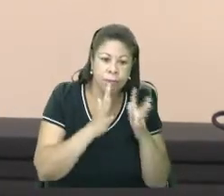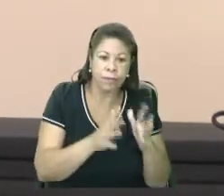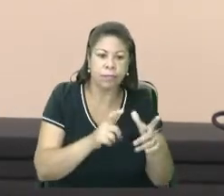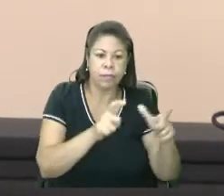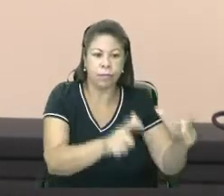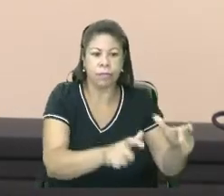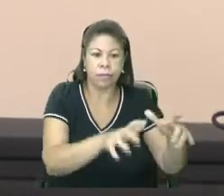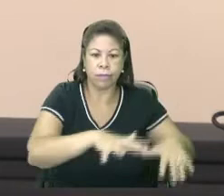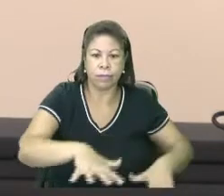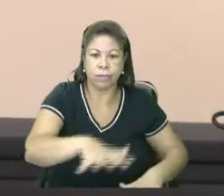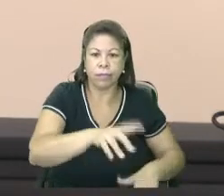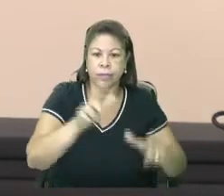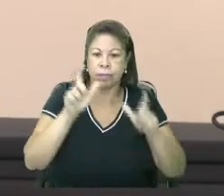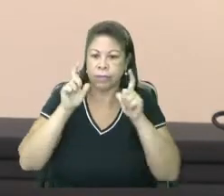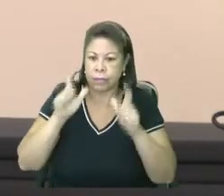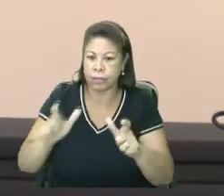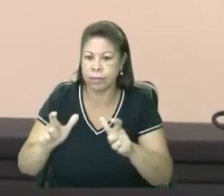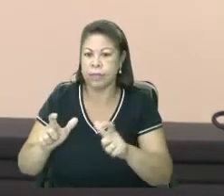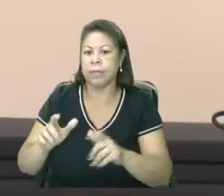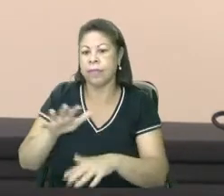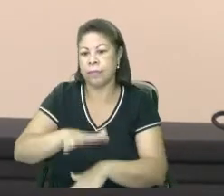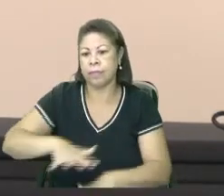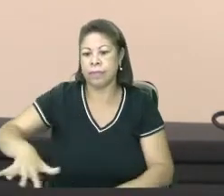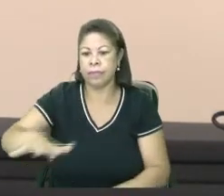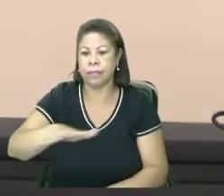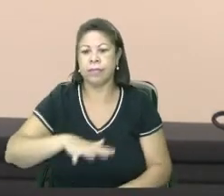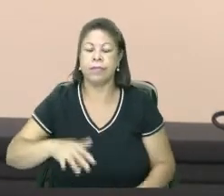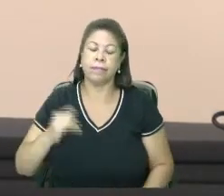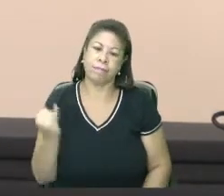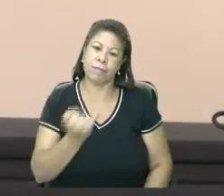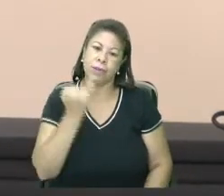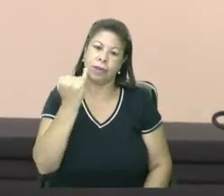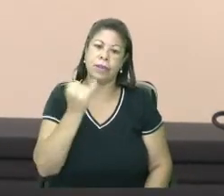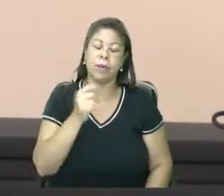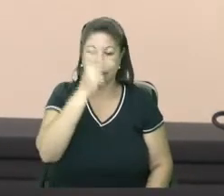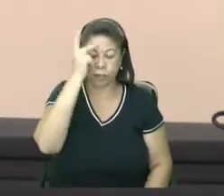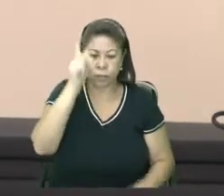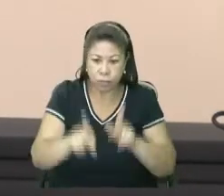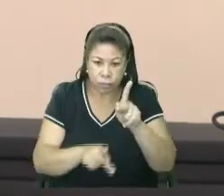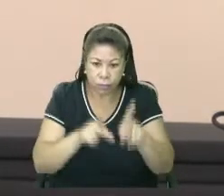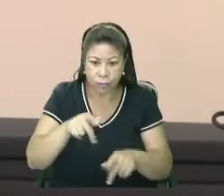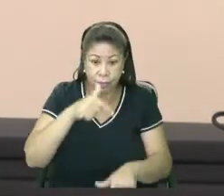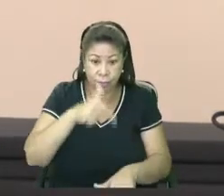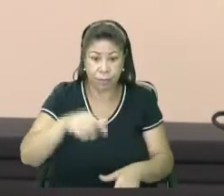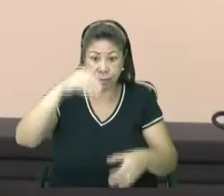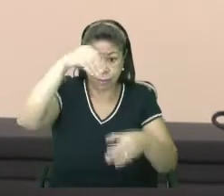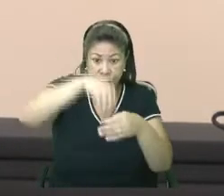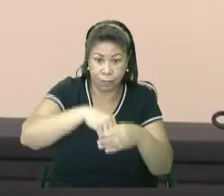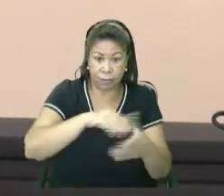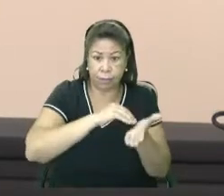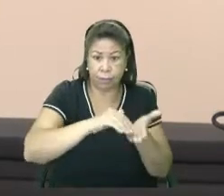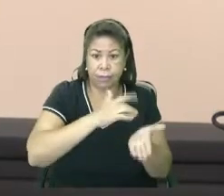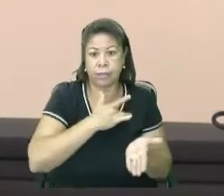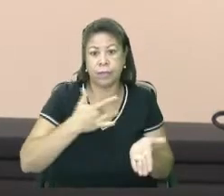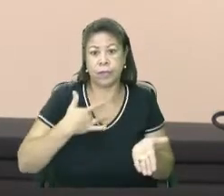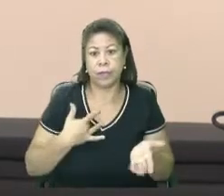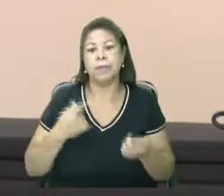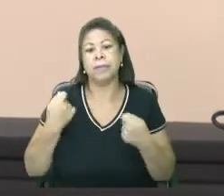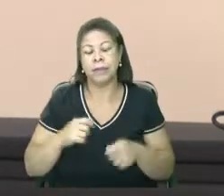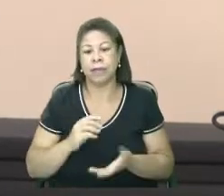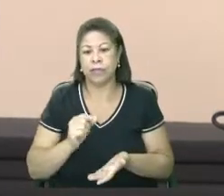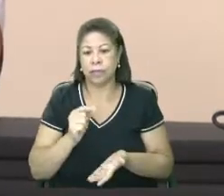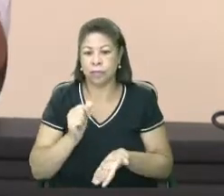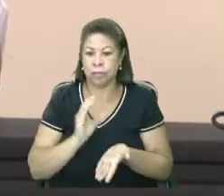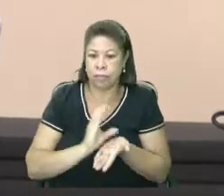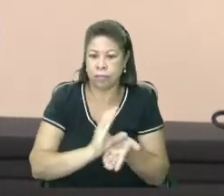grande. Por isso, a importância dos profissionais estarem atuando, trabalhando e com financiamento adequado, coisa